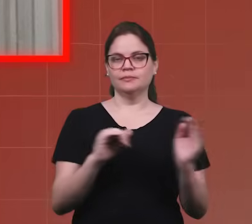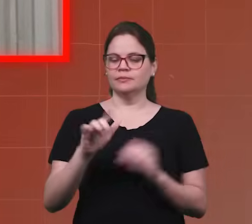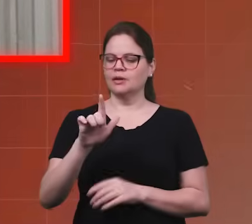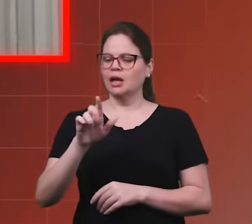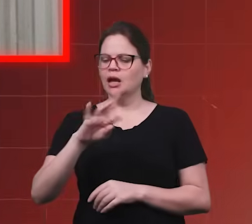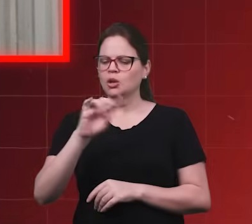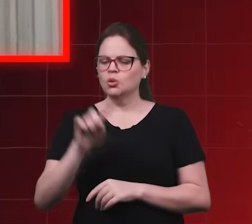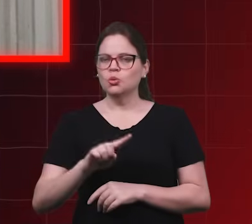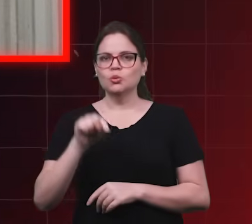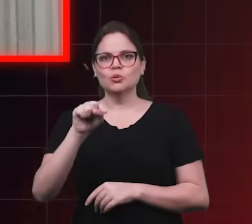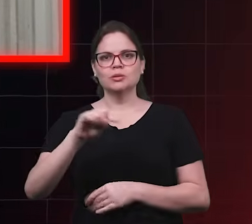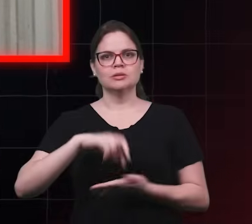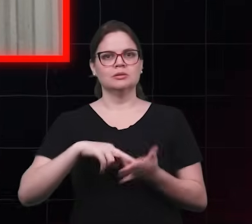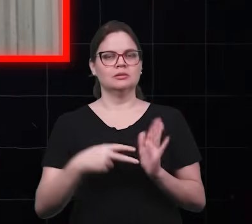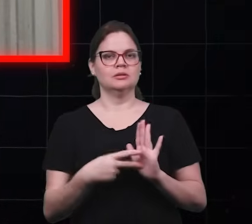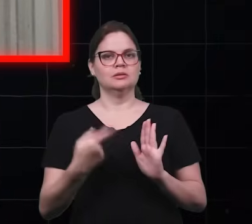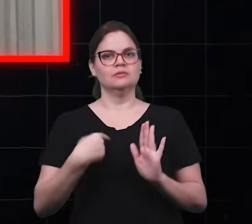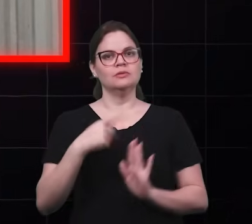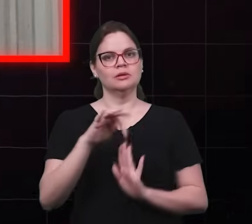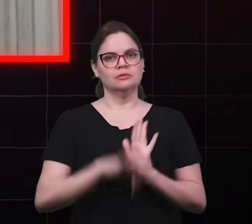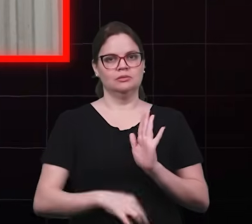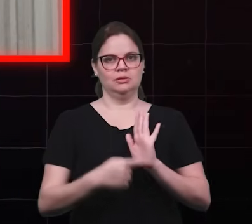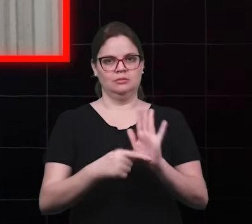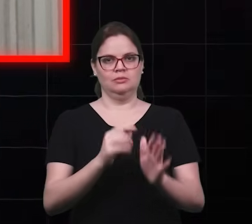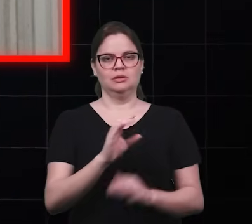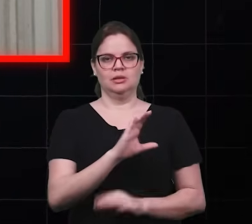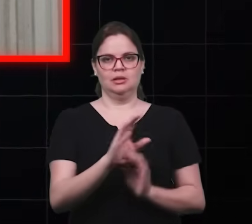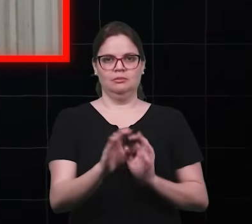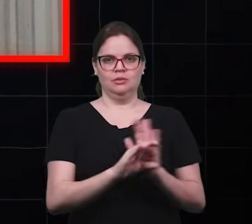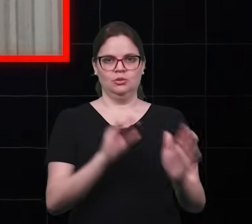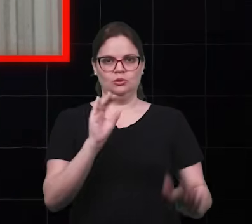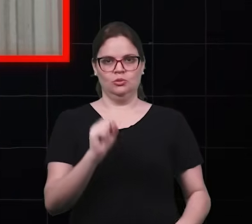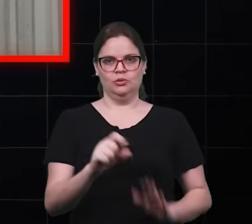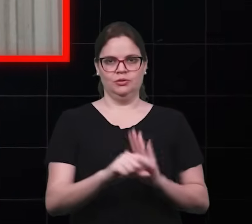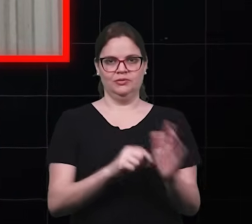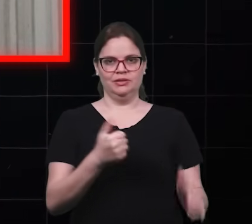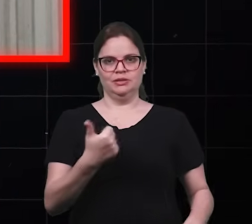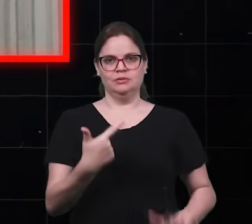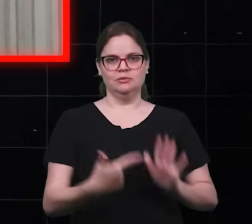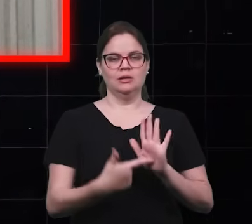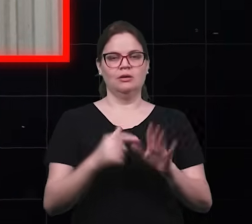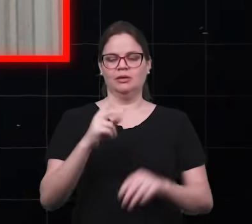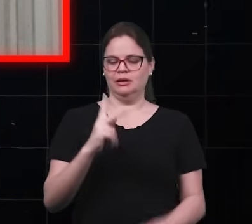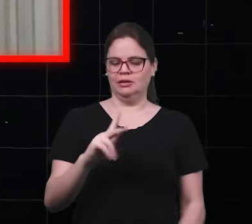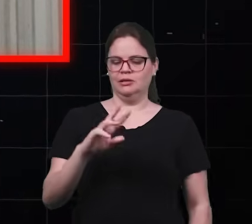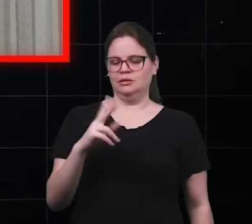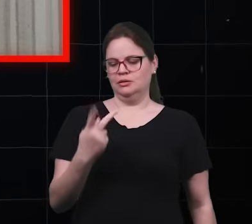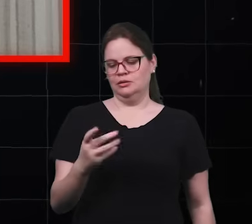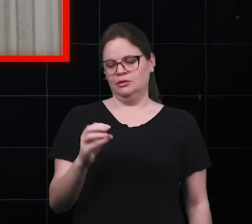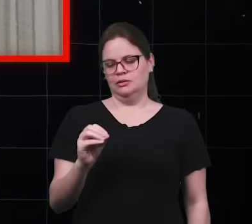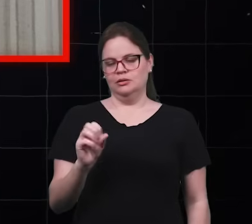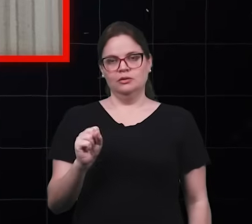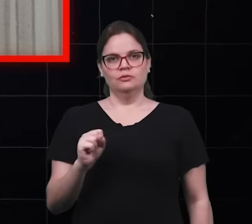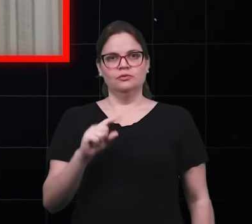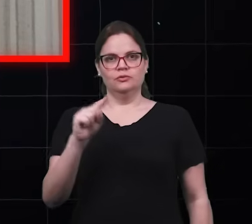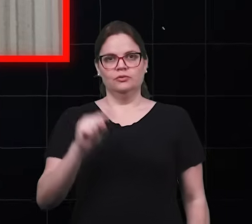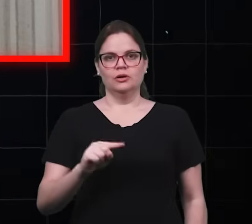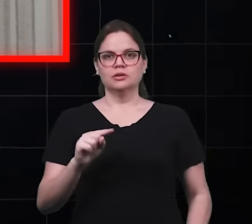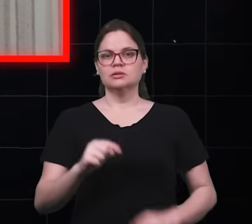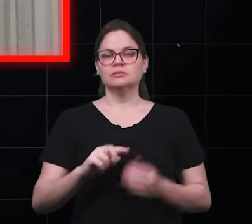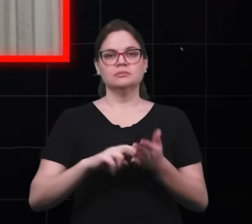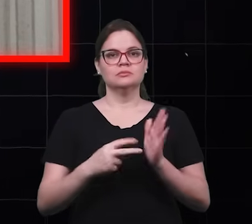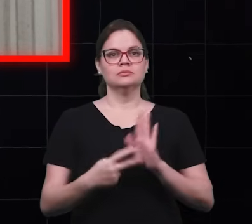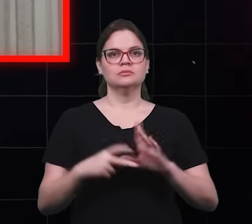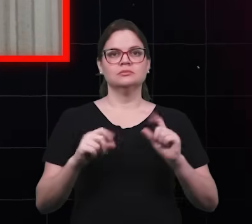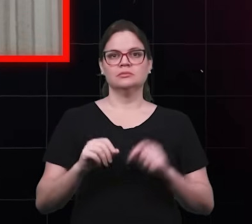aqui, nesse texto bíblico de João 8:12, é a luz phos, do grego phos, que é